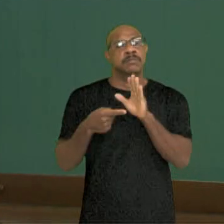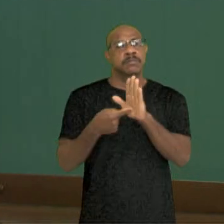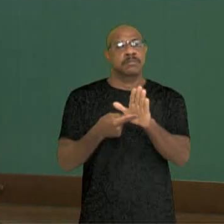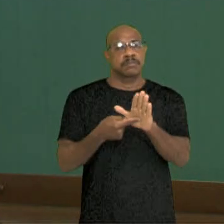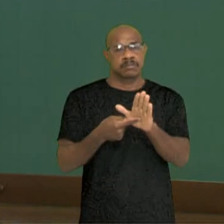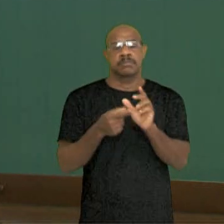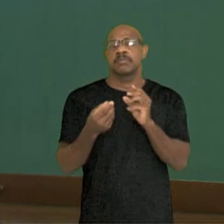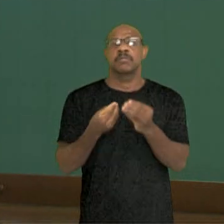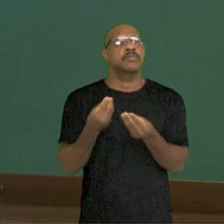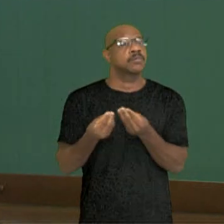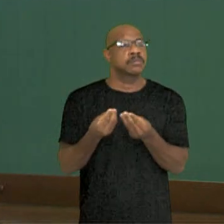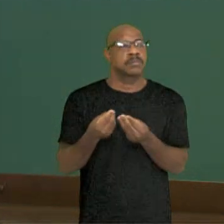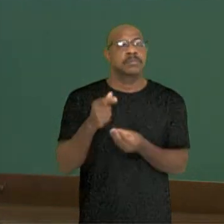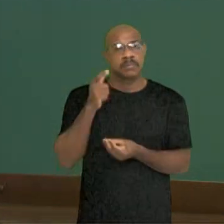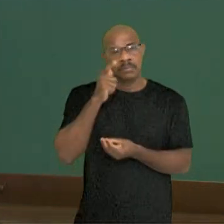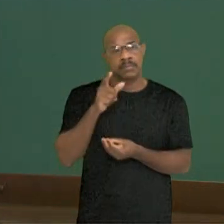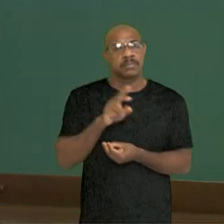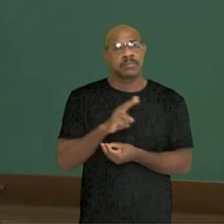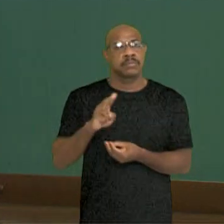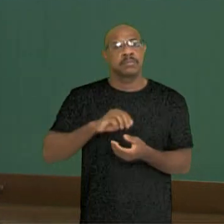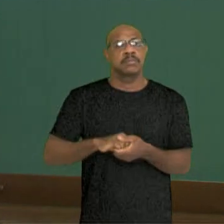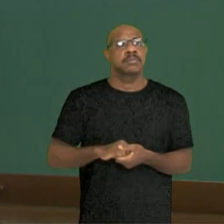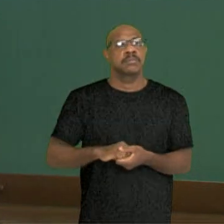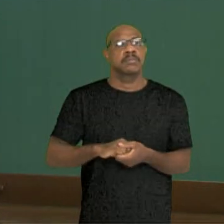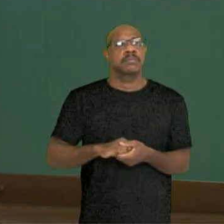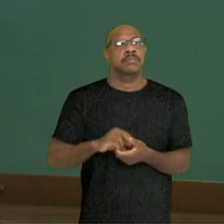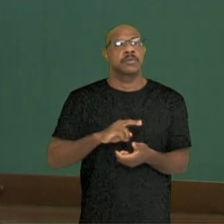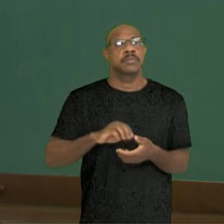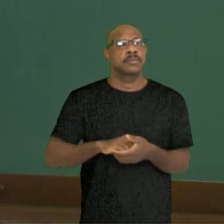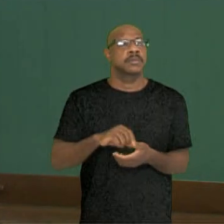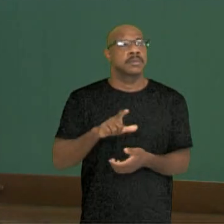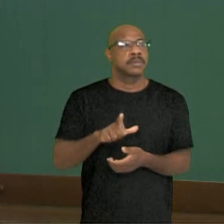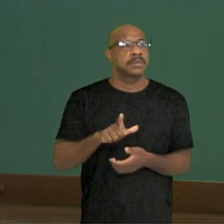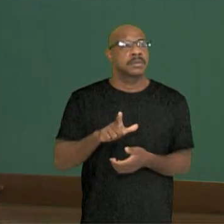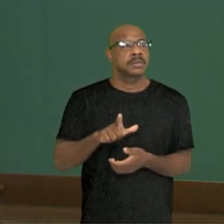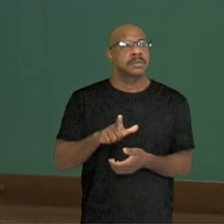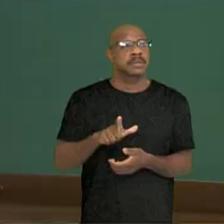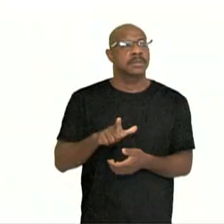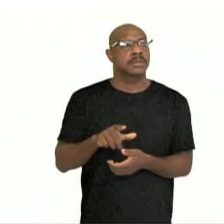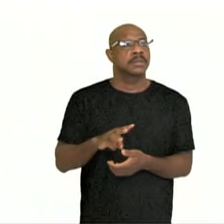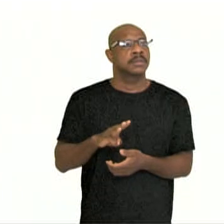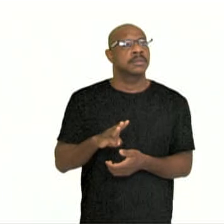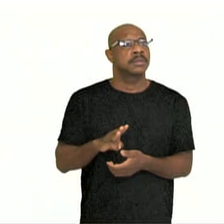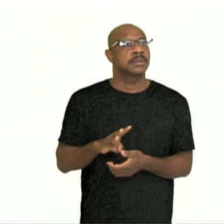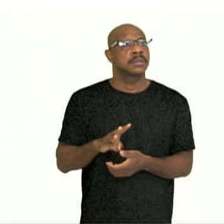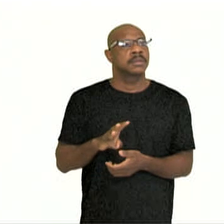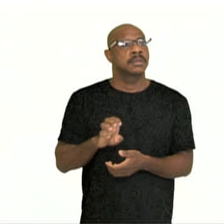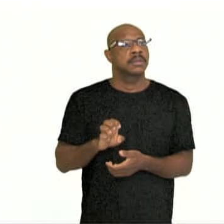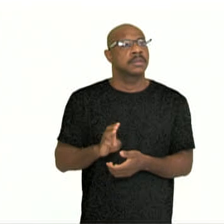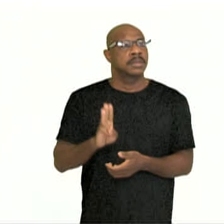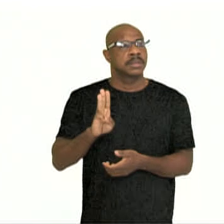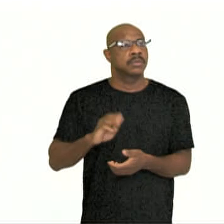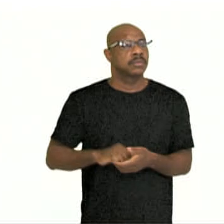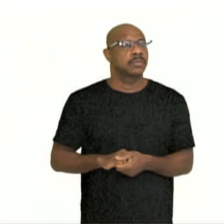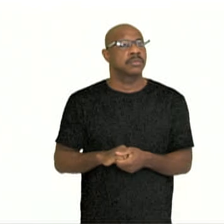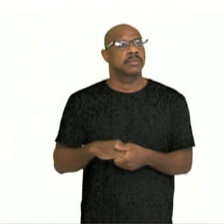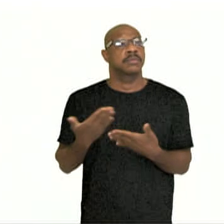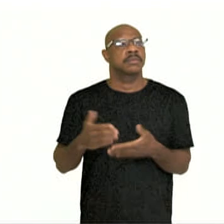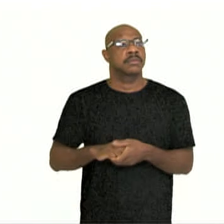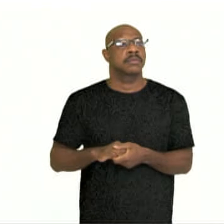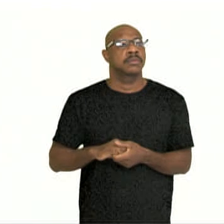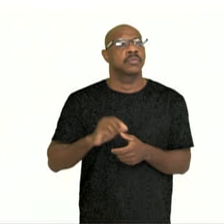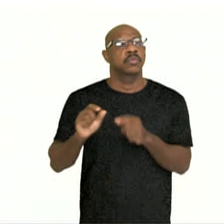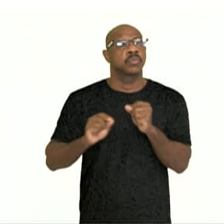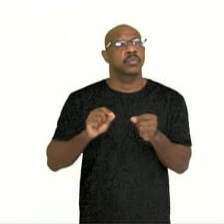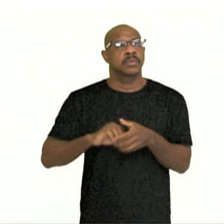que posteriormente ganhou o seu nome, representação de Lewis, fórmula de Lewis. Representamos os elétrons de valência